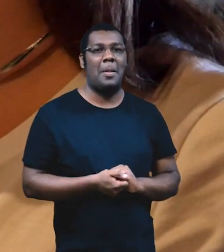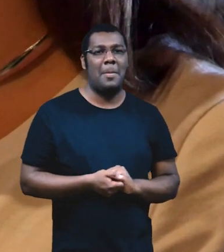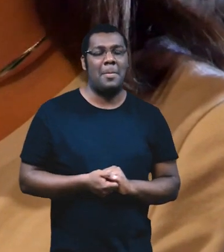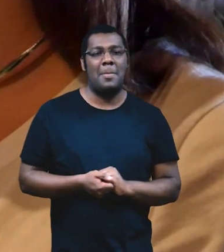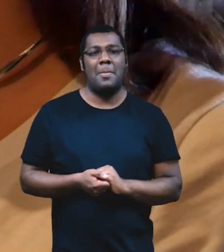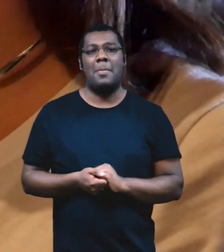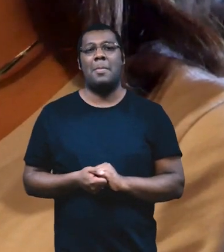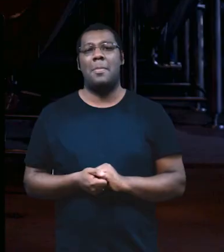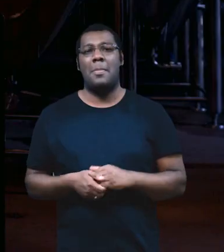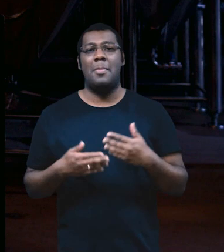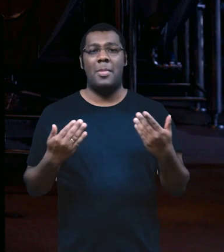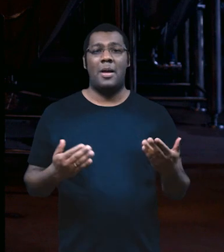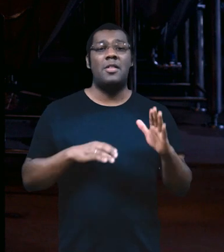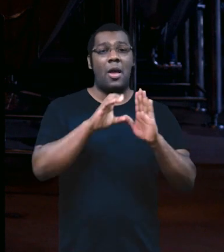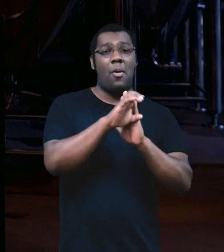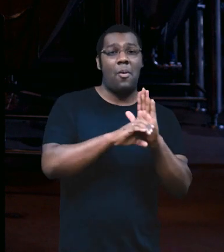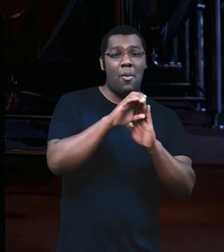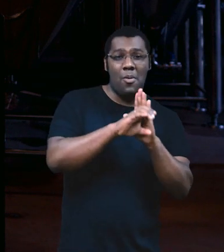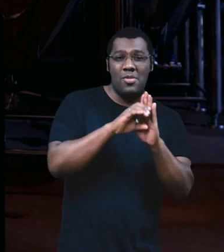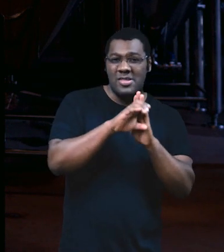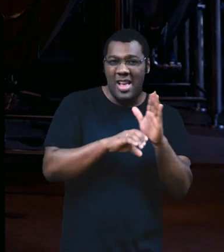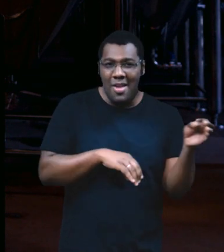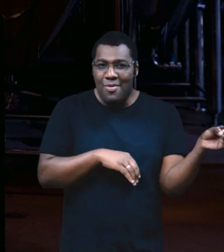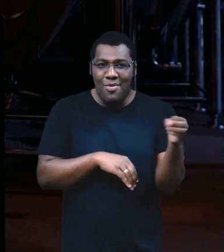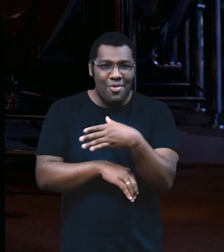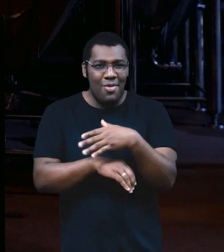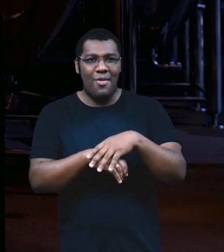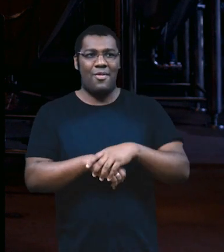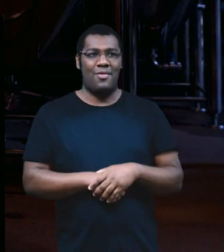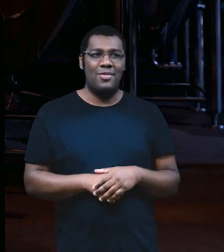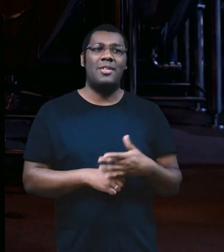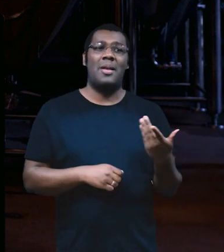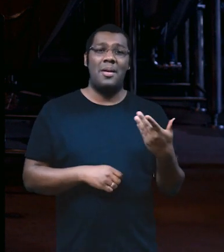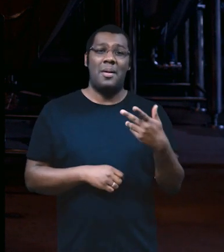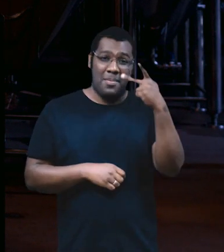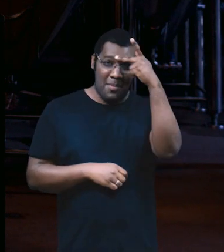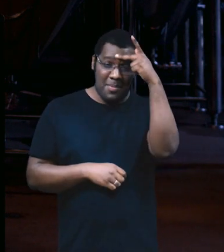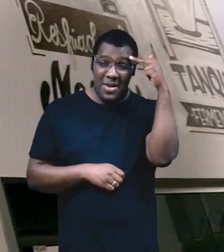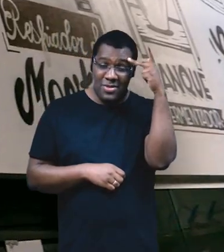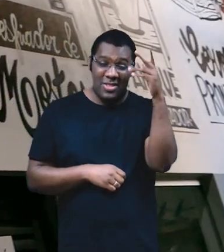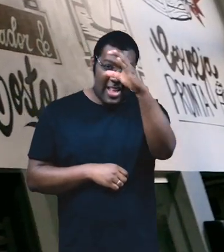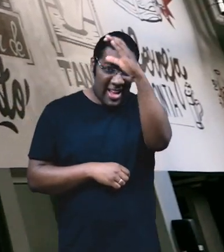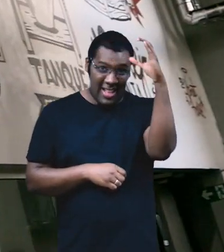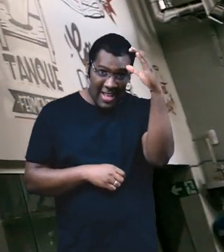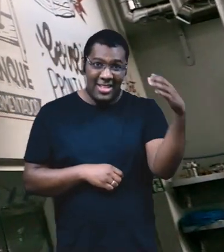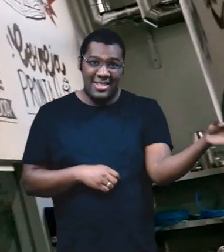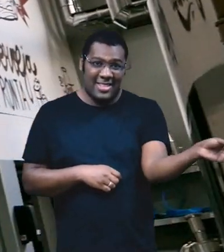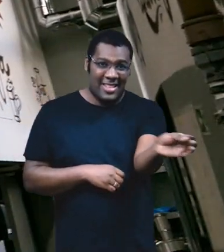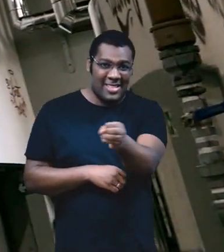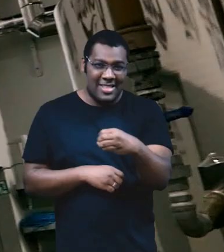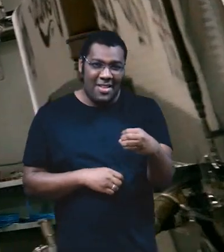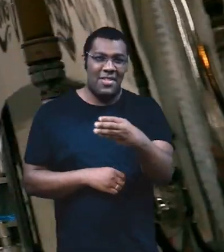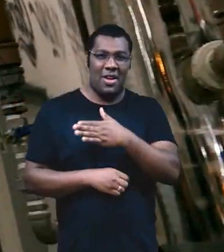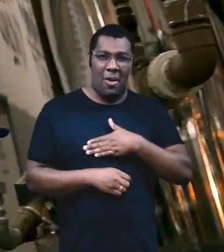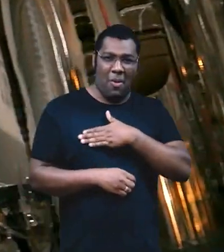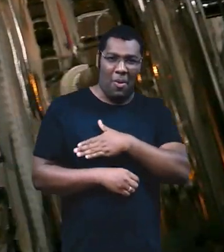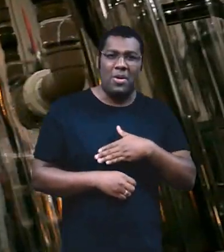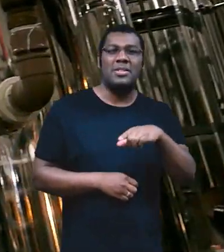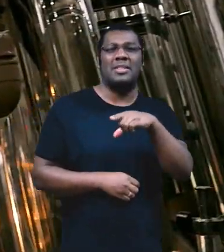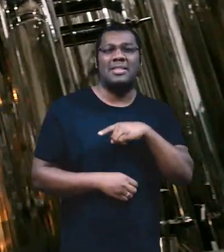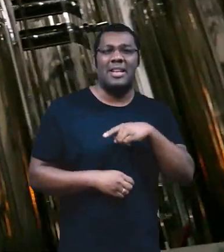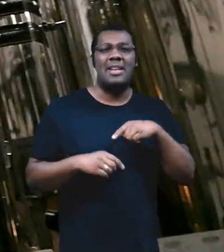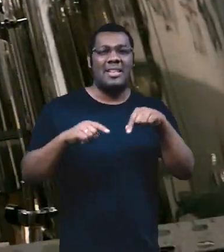O brewpub é um conceito muito interessante para o consumo, né, de cerveja artesanal. Todos os equipamentos, a nossa sala